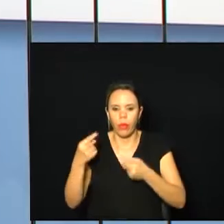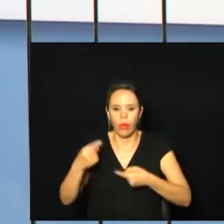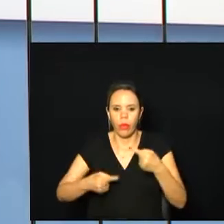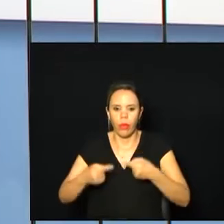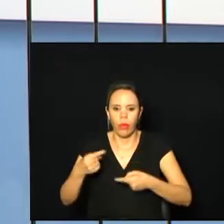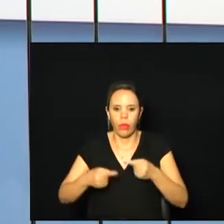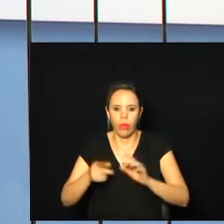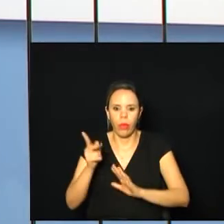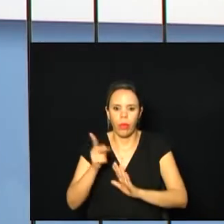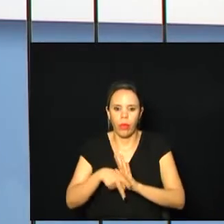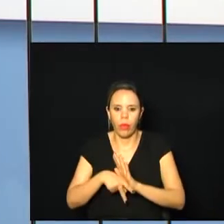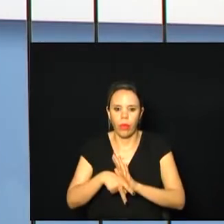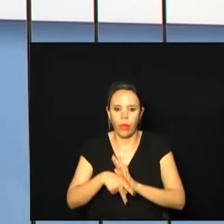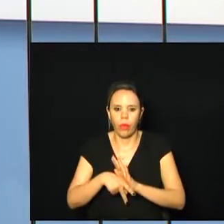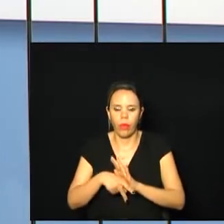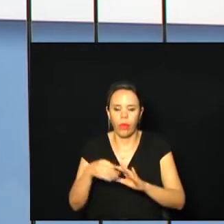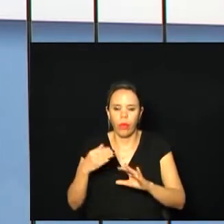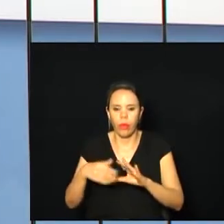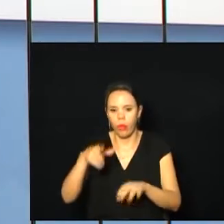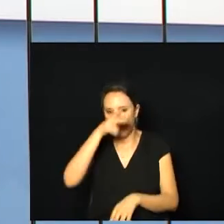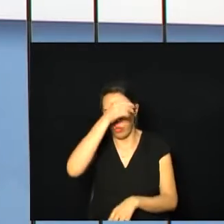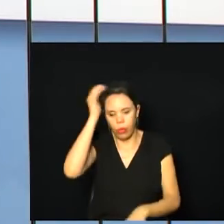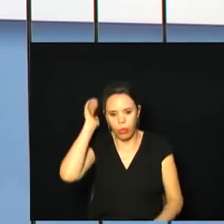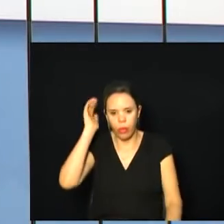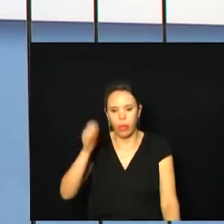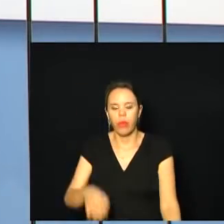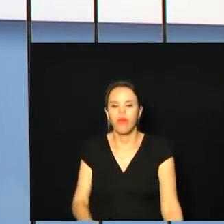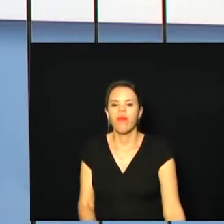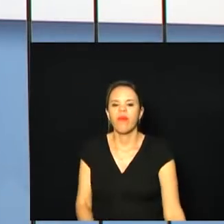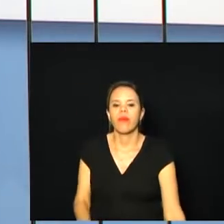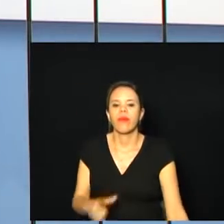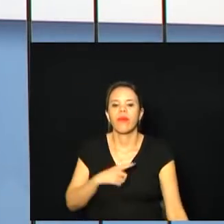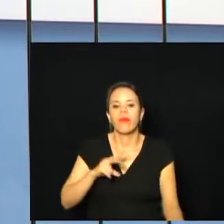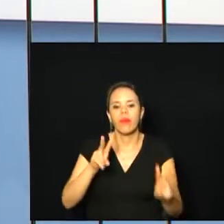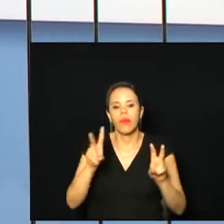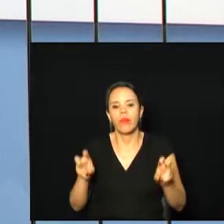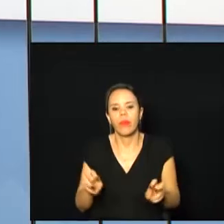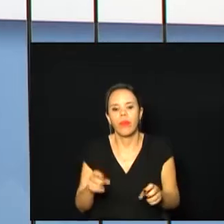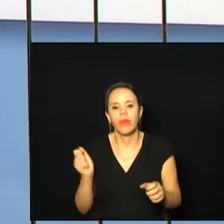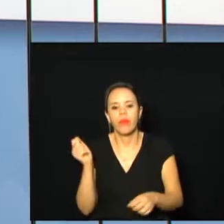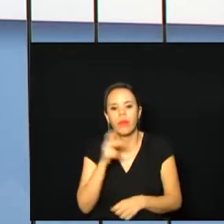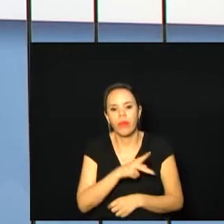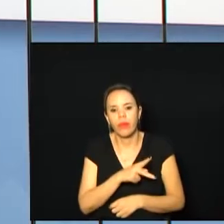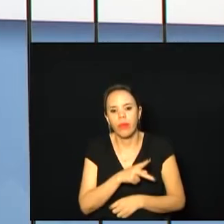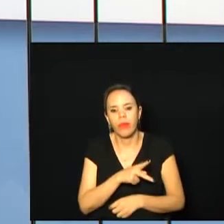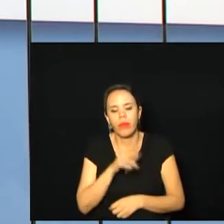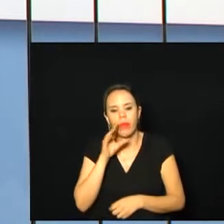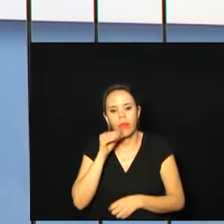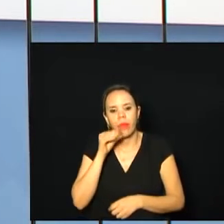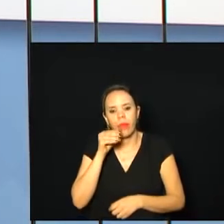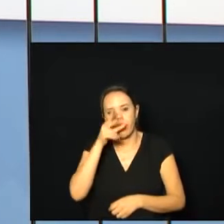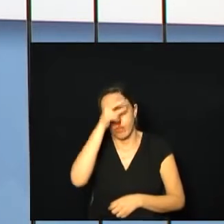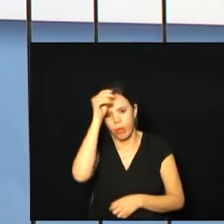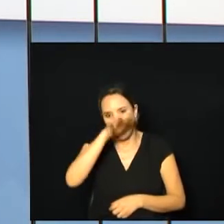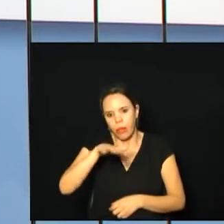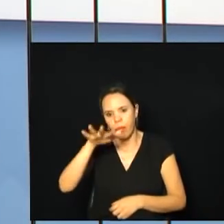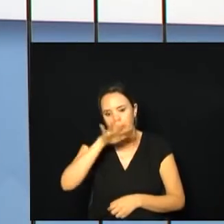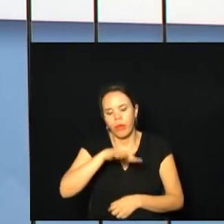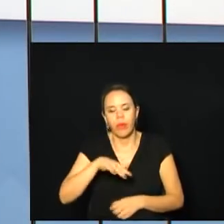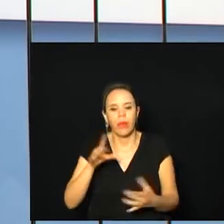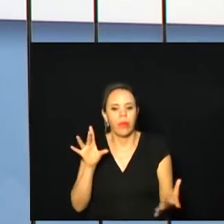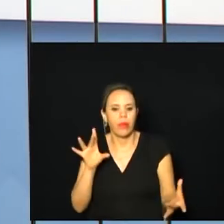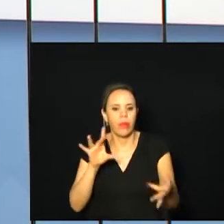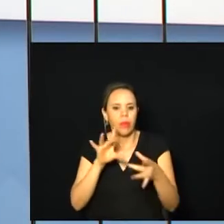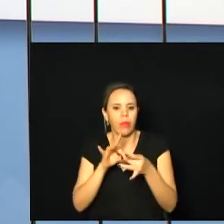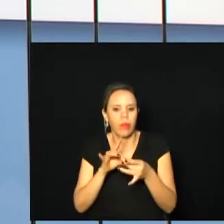discutir um projeto enviado pelo prefeito Dário Saad, que trata da aposentadoria do funcionalismo público, mais